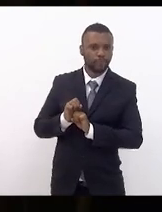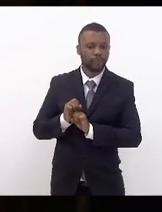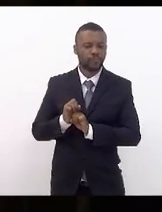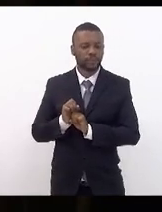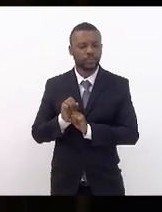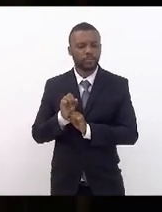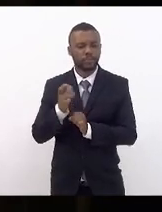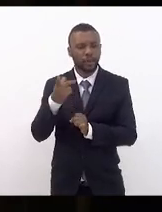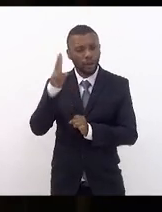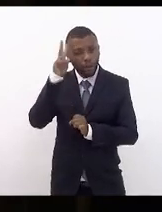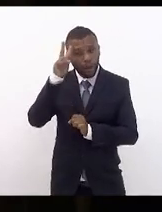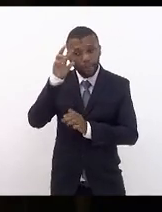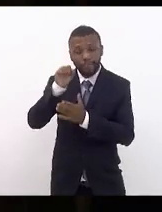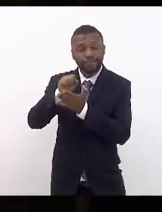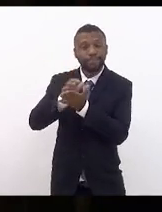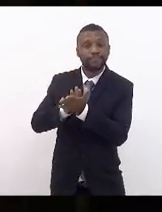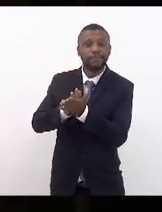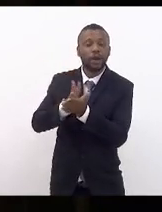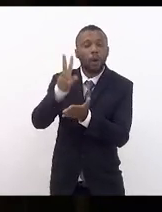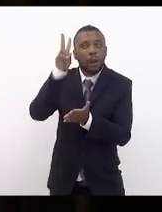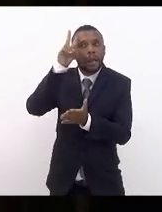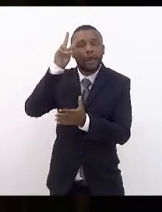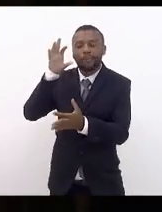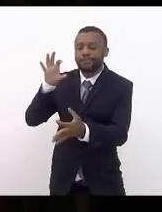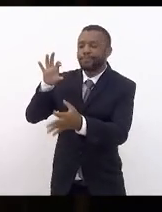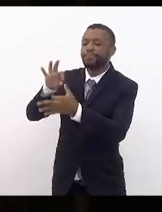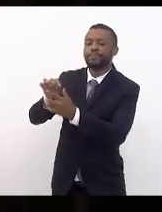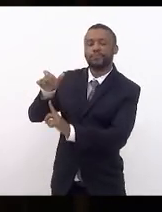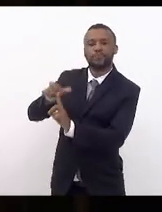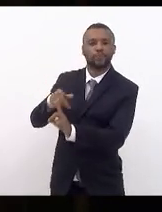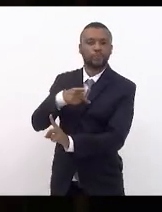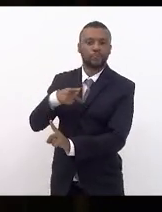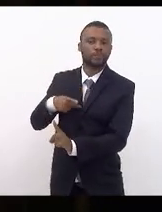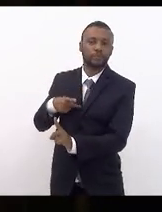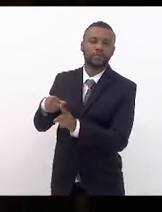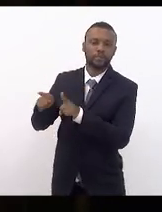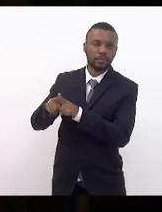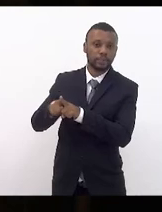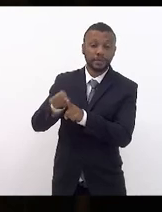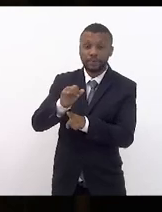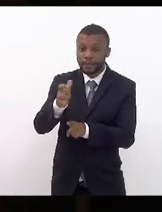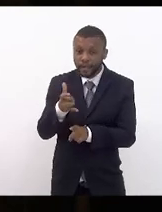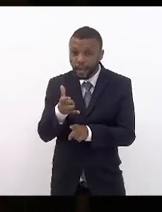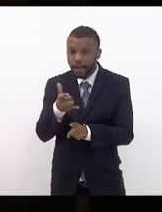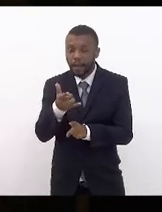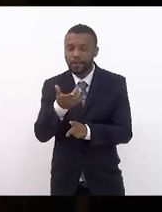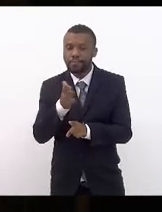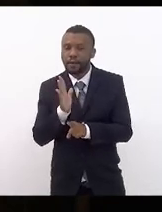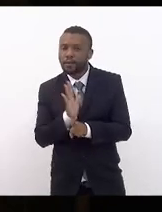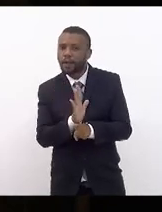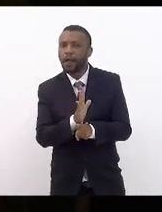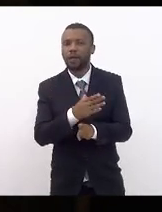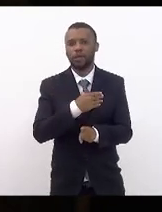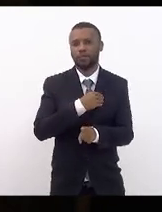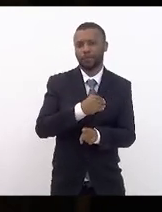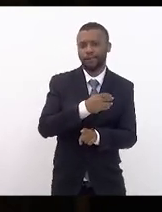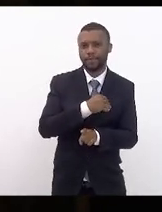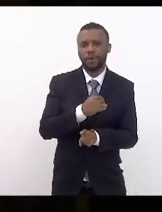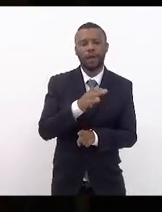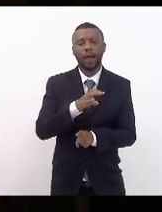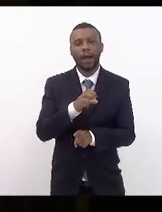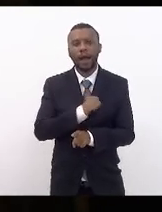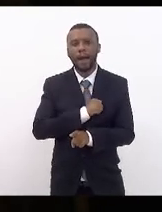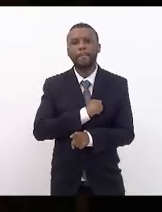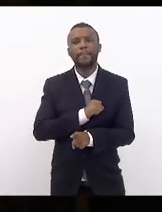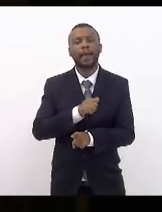e eu acabo lembrando dele também. Se você quer fazer bem aos seus filhos, ame a